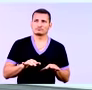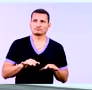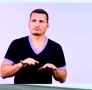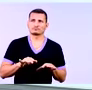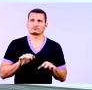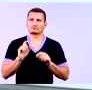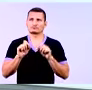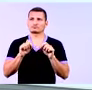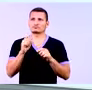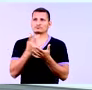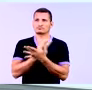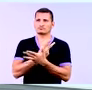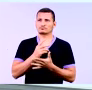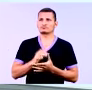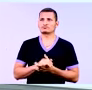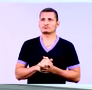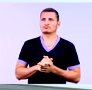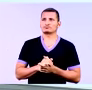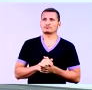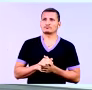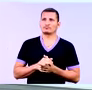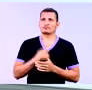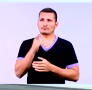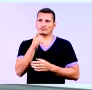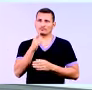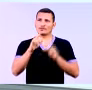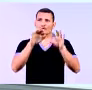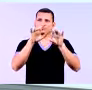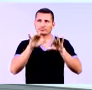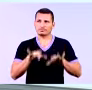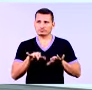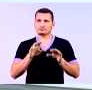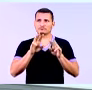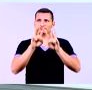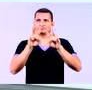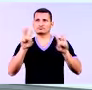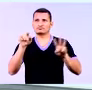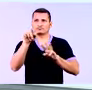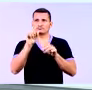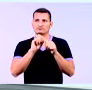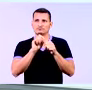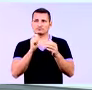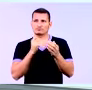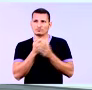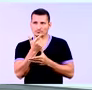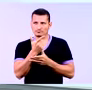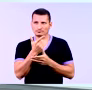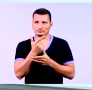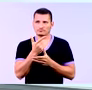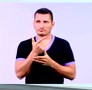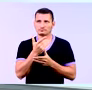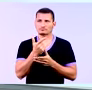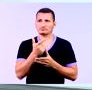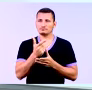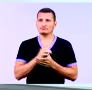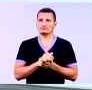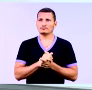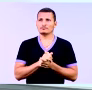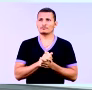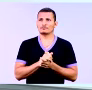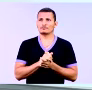que acontece é que, geralmente, quando você preenche um cadastro lá no site onde você está realizando a compra, de repente, aquele cadastro que você